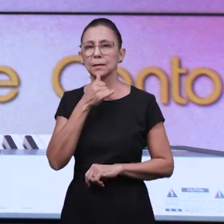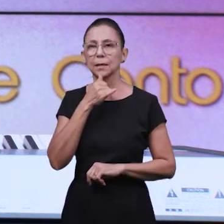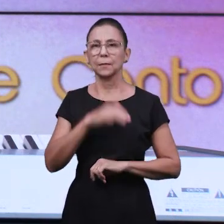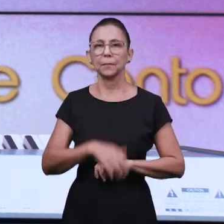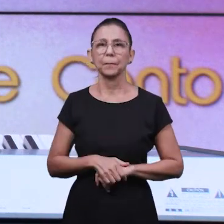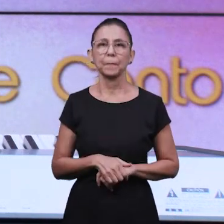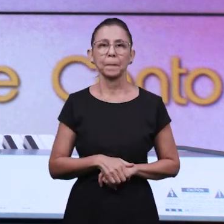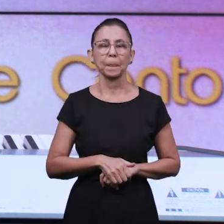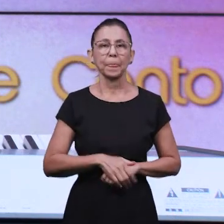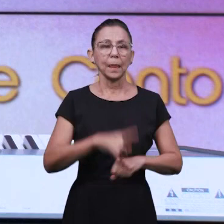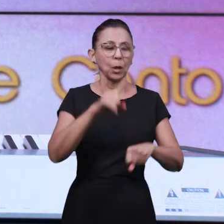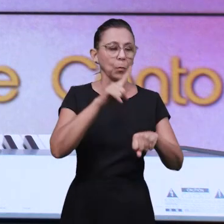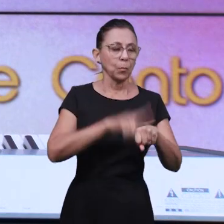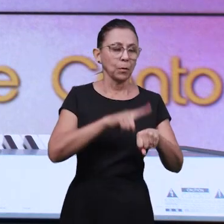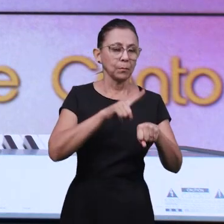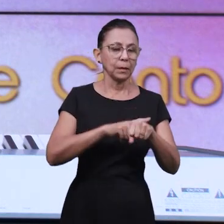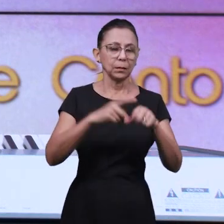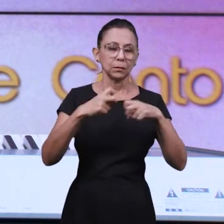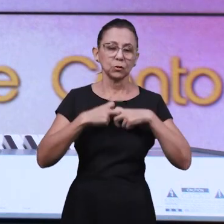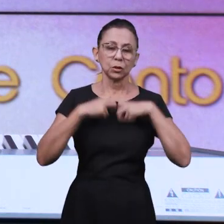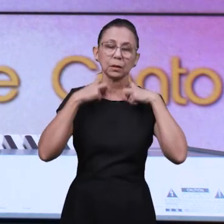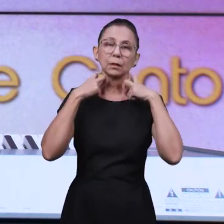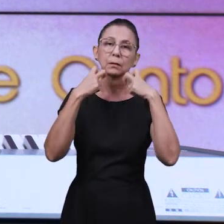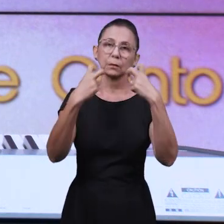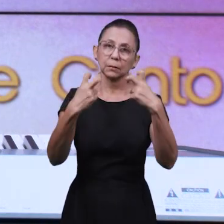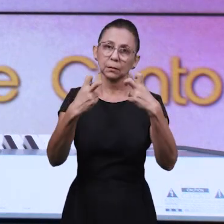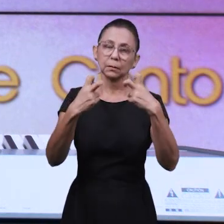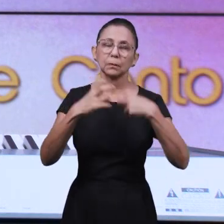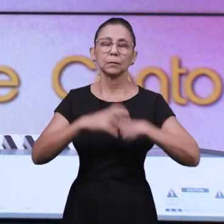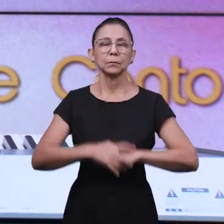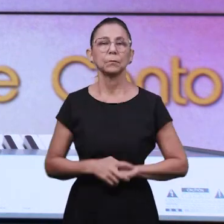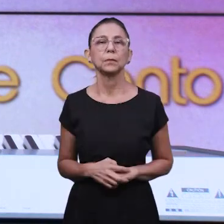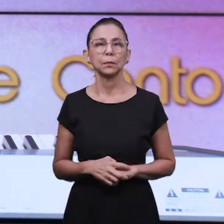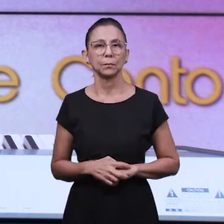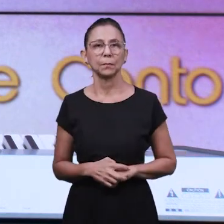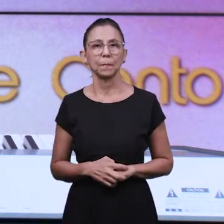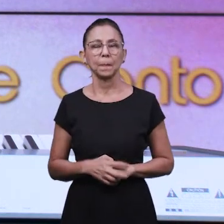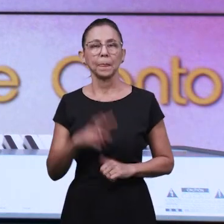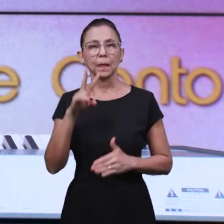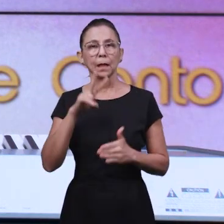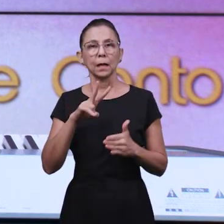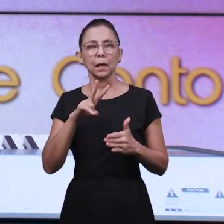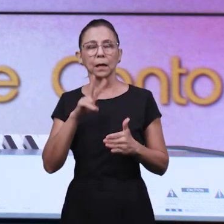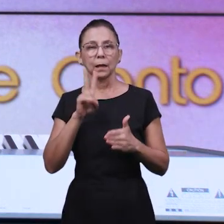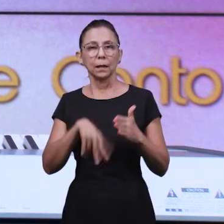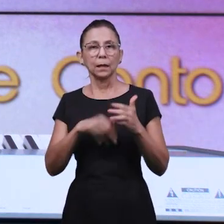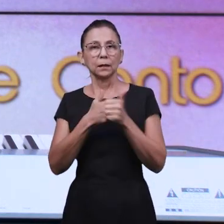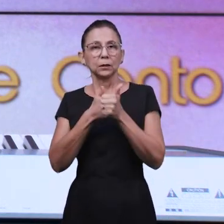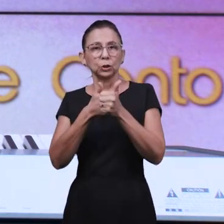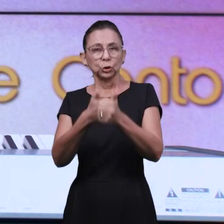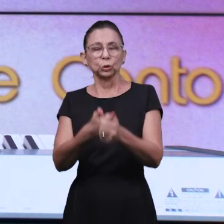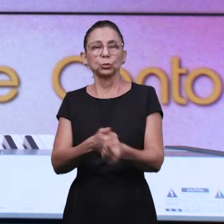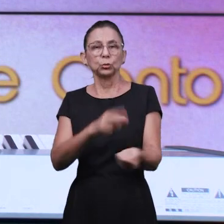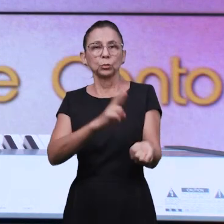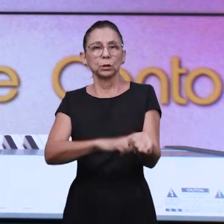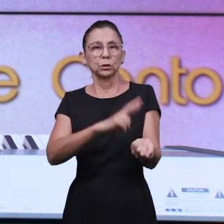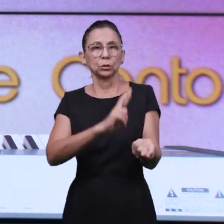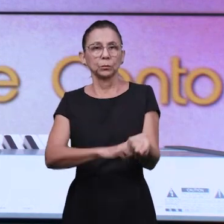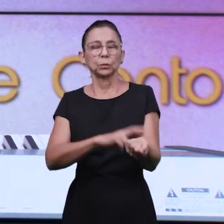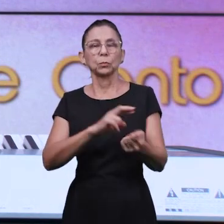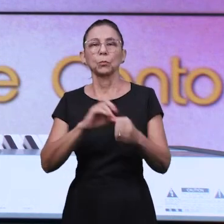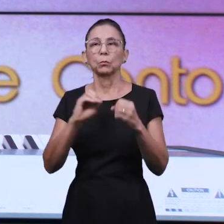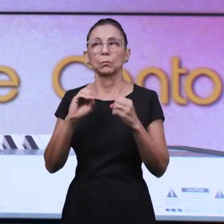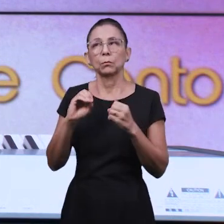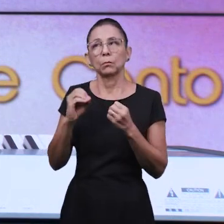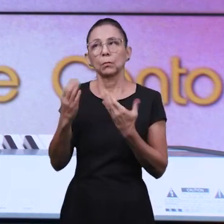exemplo, nesta hora de clamor, vamos ler juntos a rítmica desse